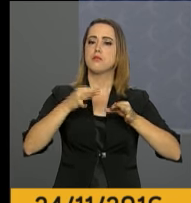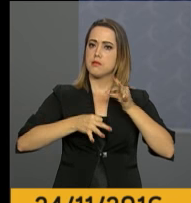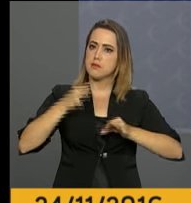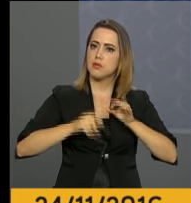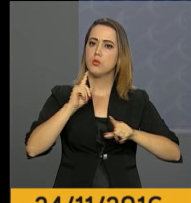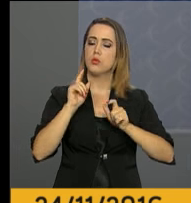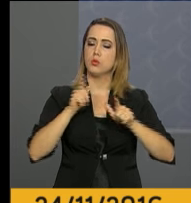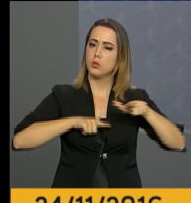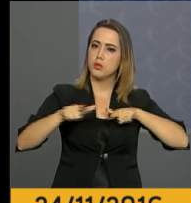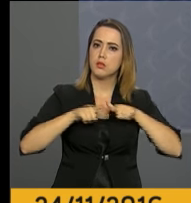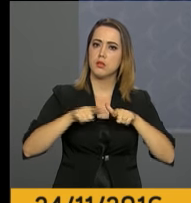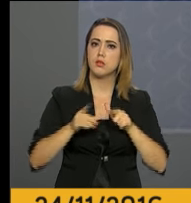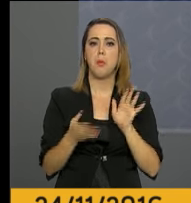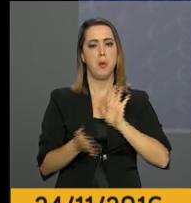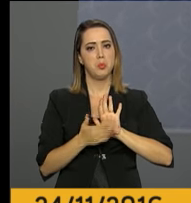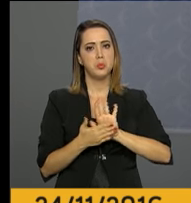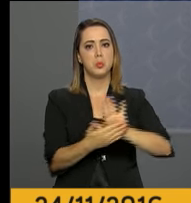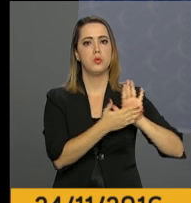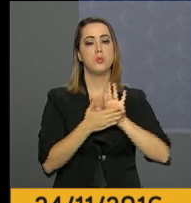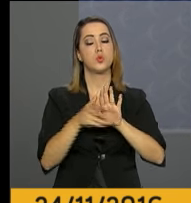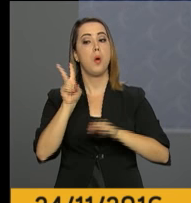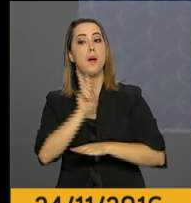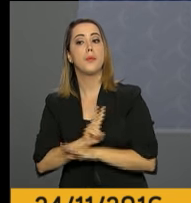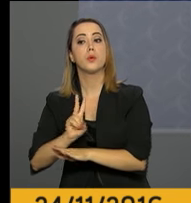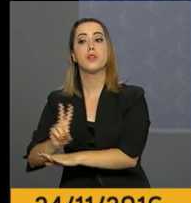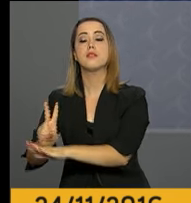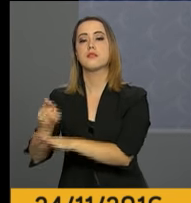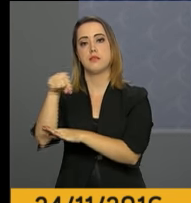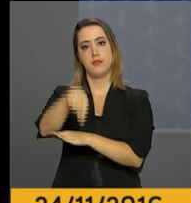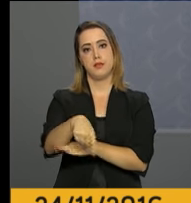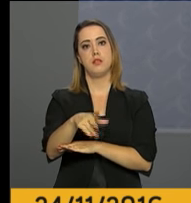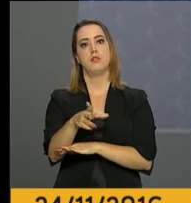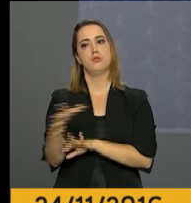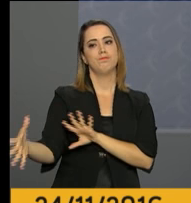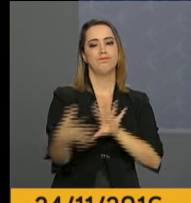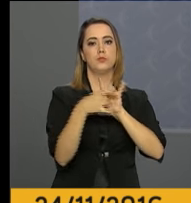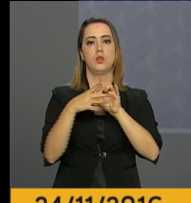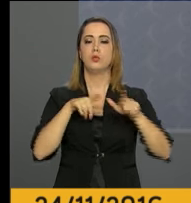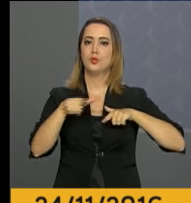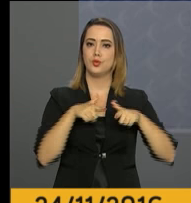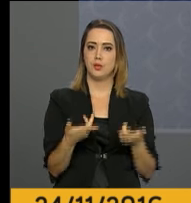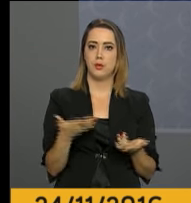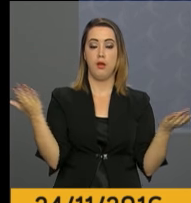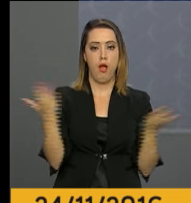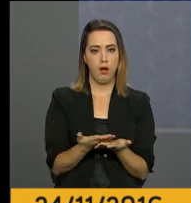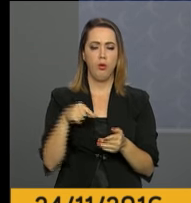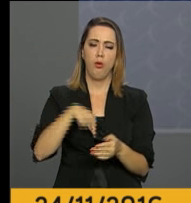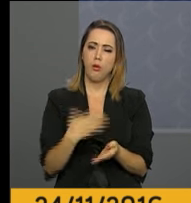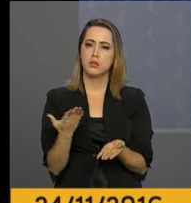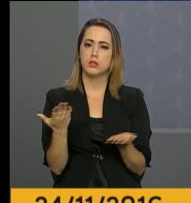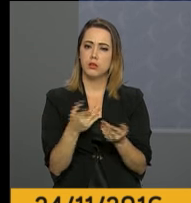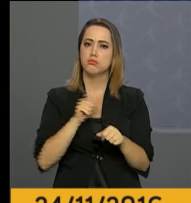decisiva para a efetiva proteção das relações de trabalho mais recentemente à